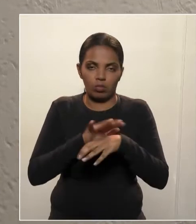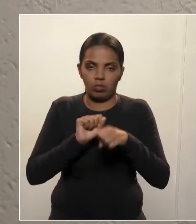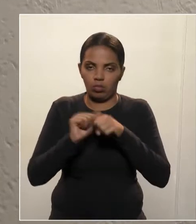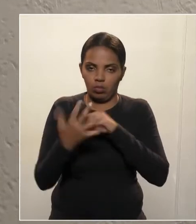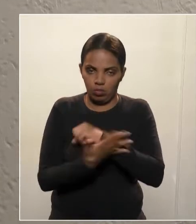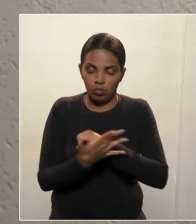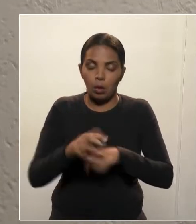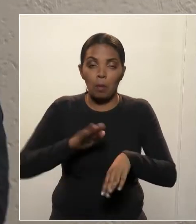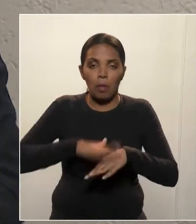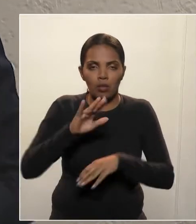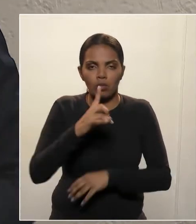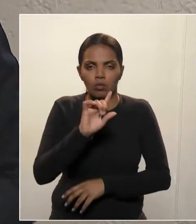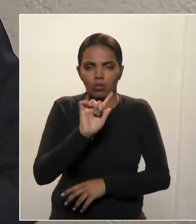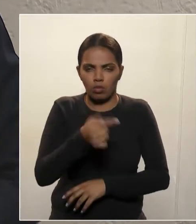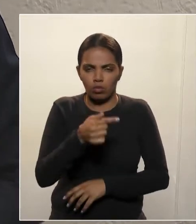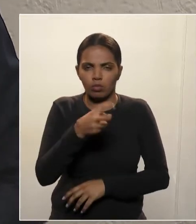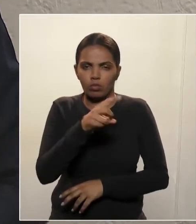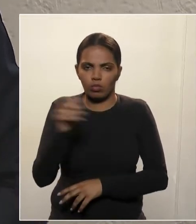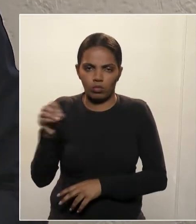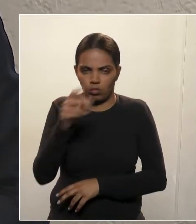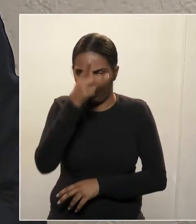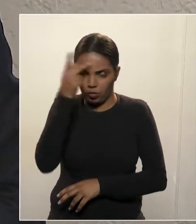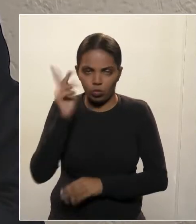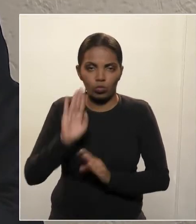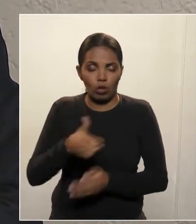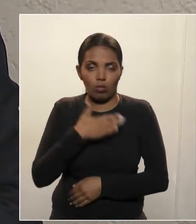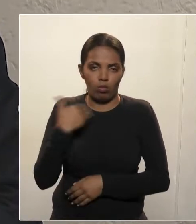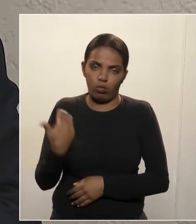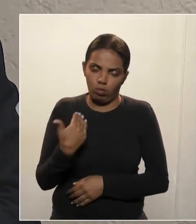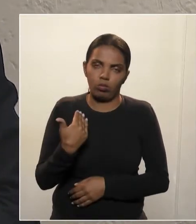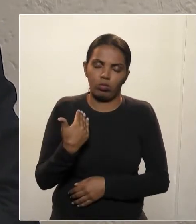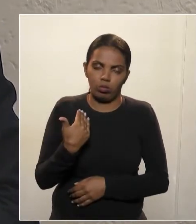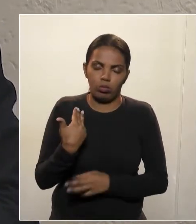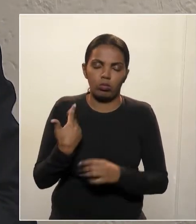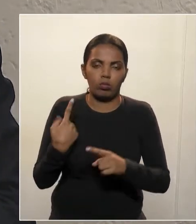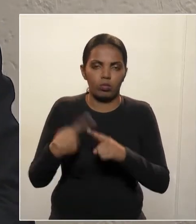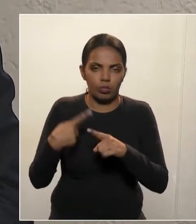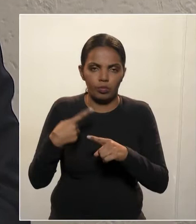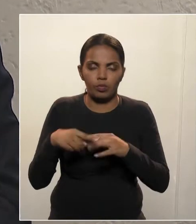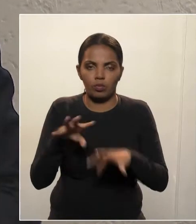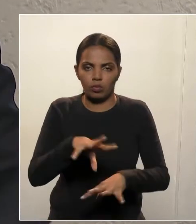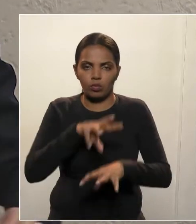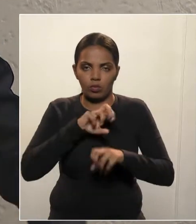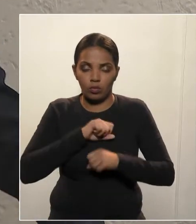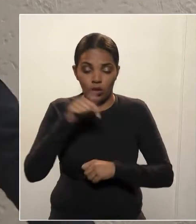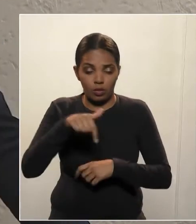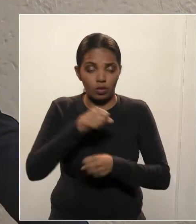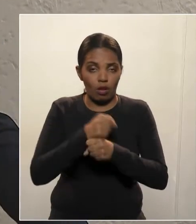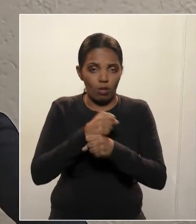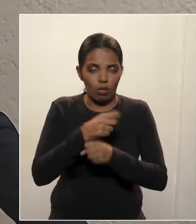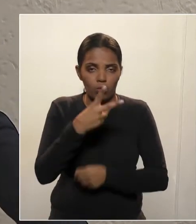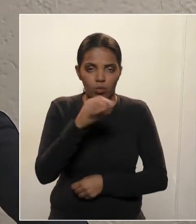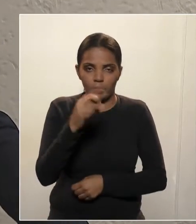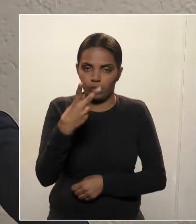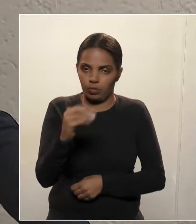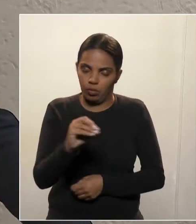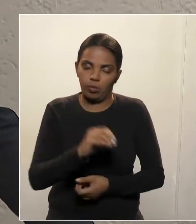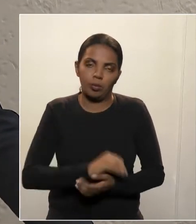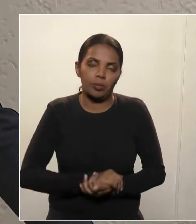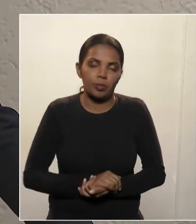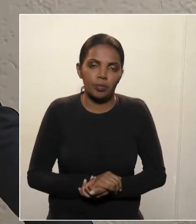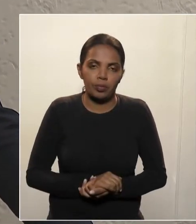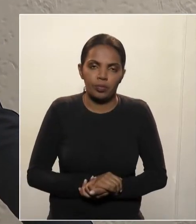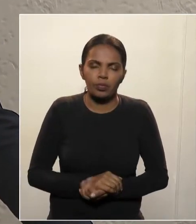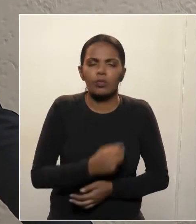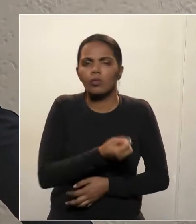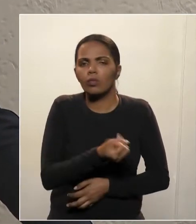de 7.100 pessoas morreram da doença nesse ano de 2020.